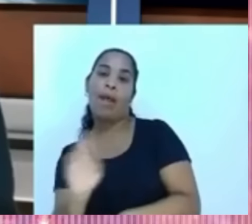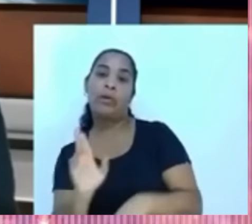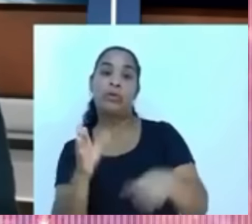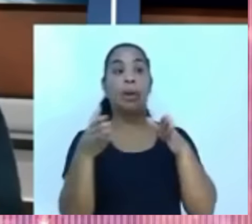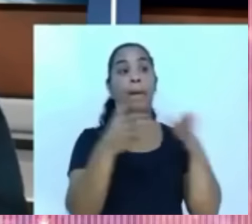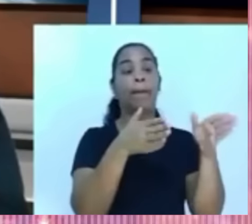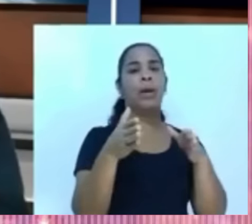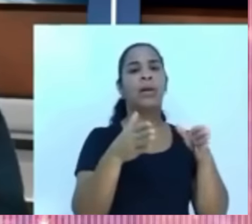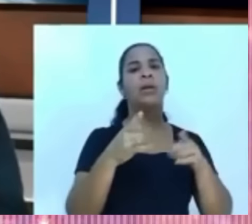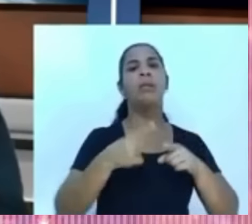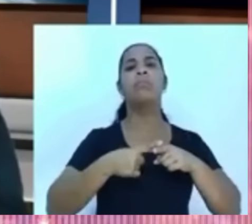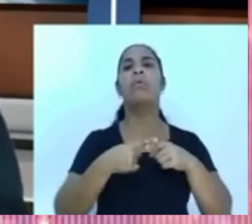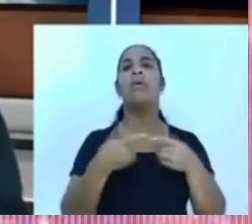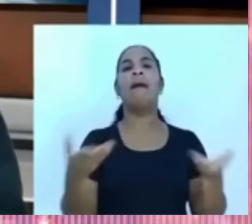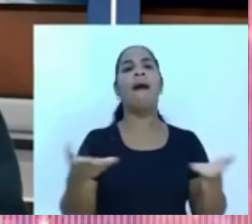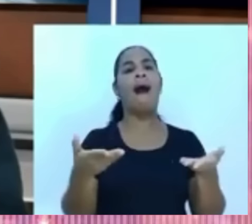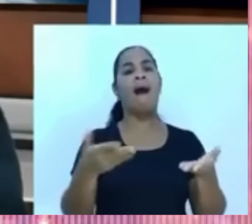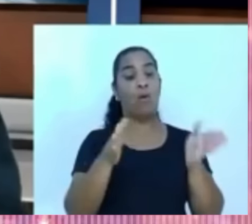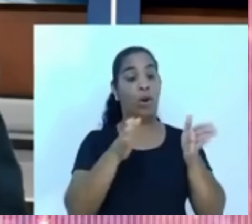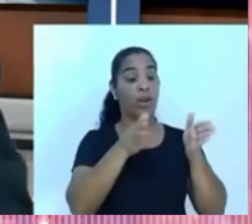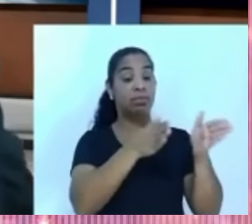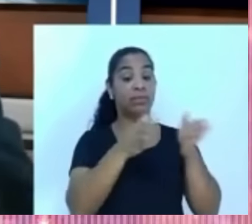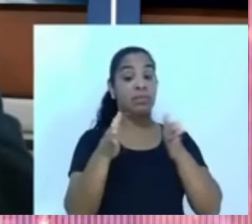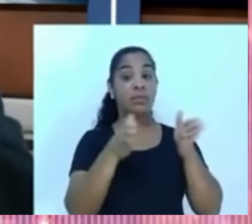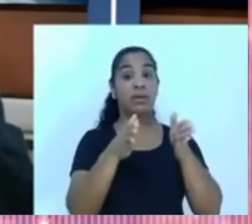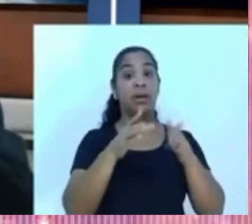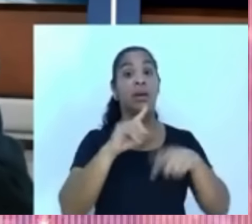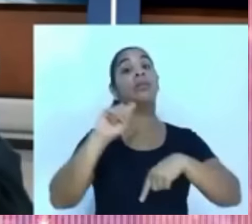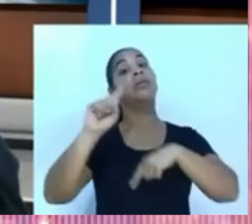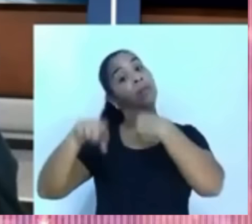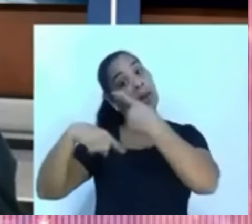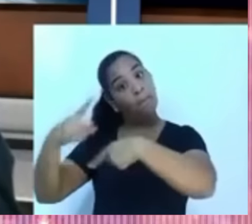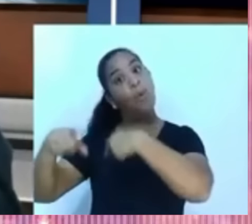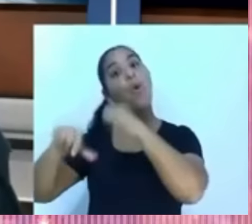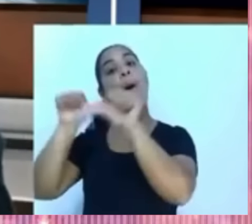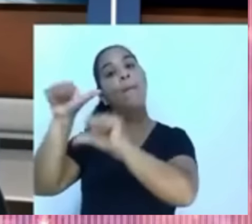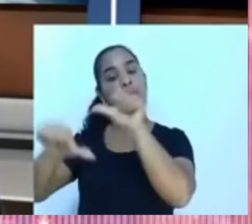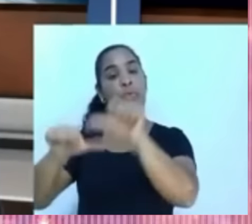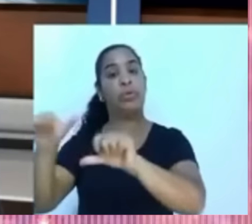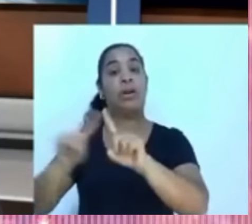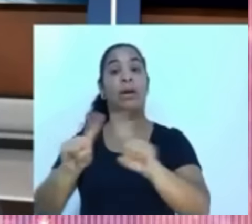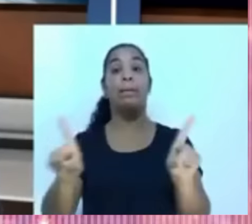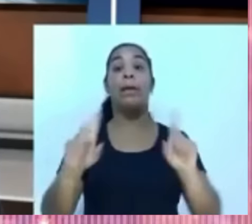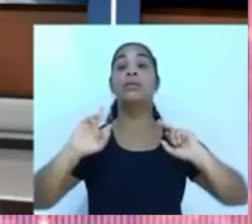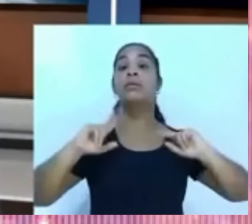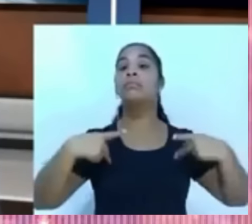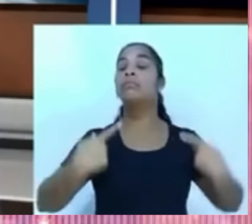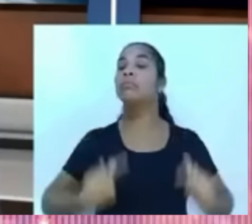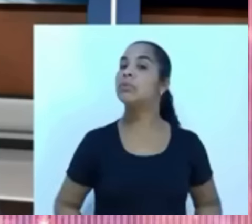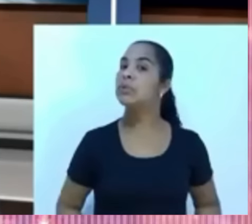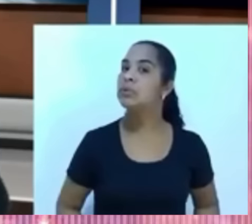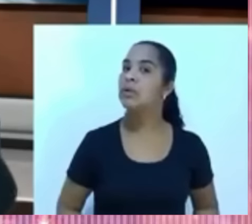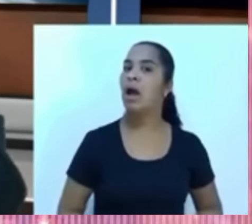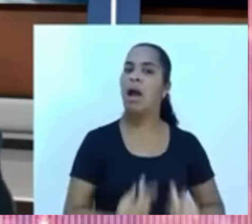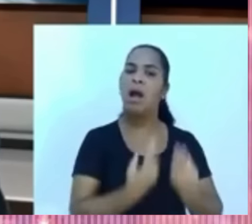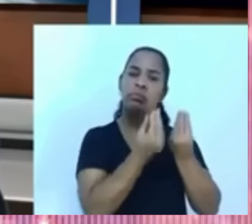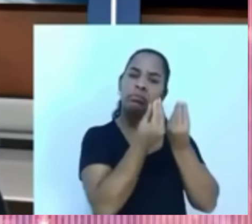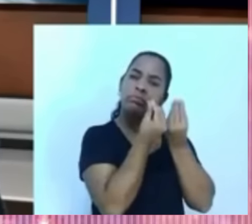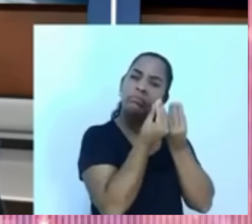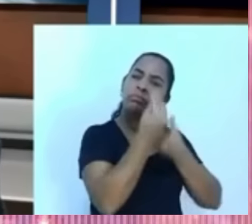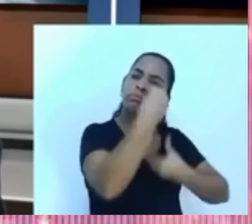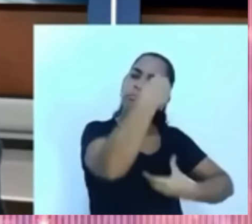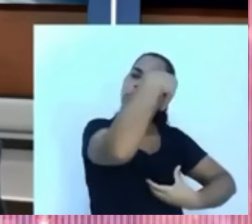diante de uma posição transitória mas a humanidade por outro lado na sua essencialidade